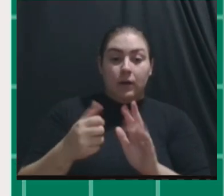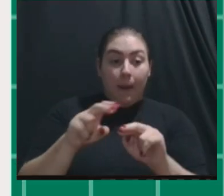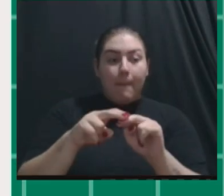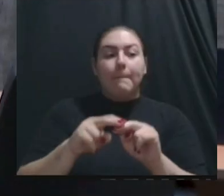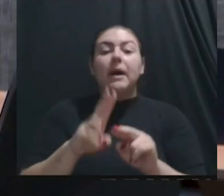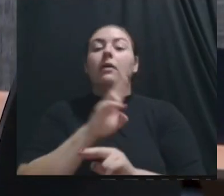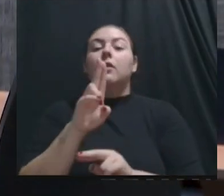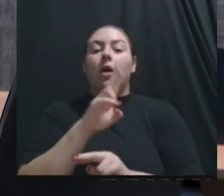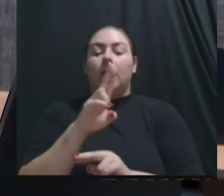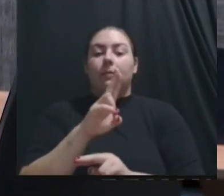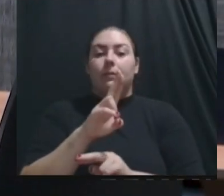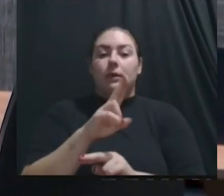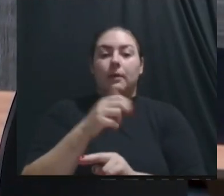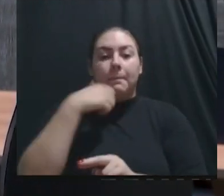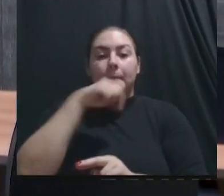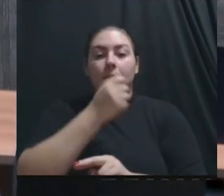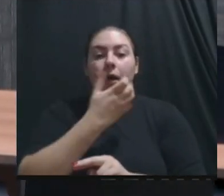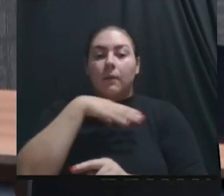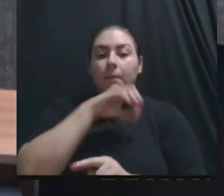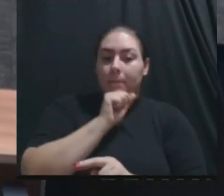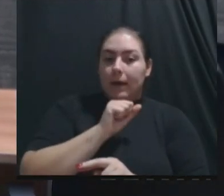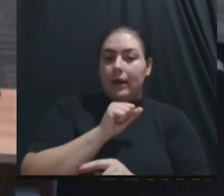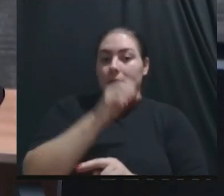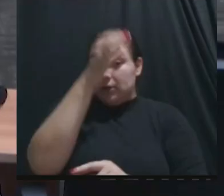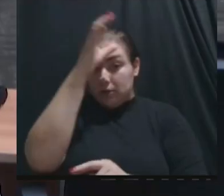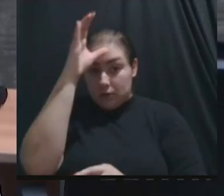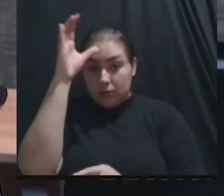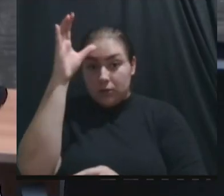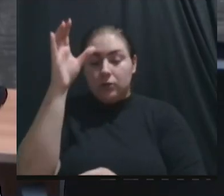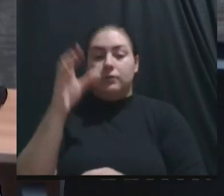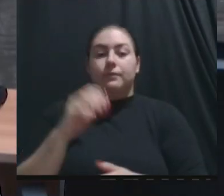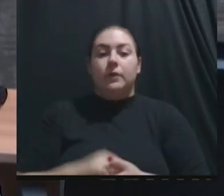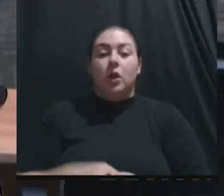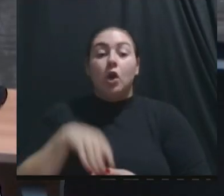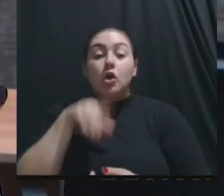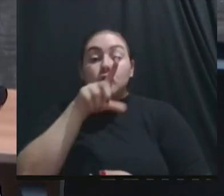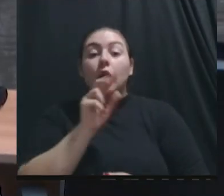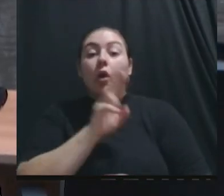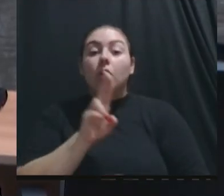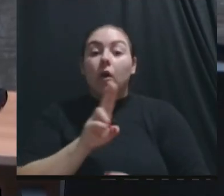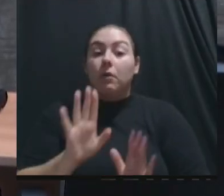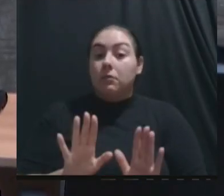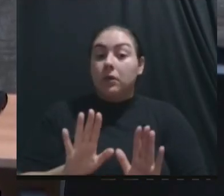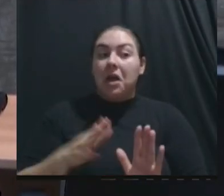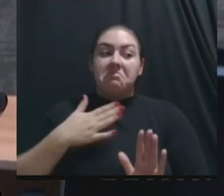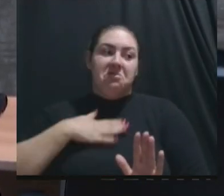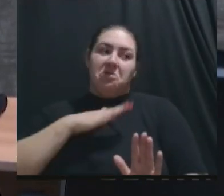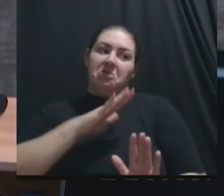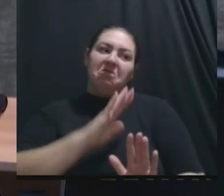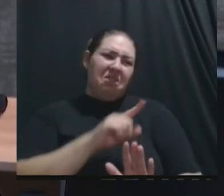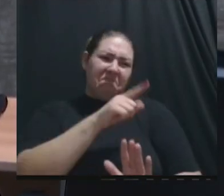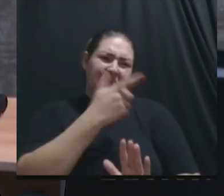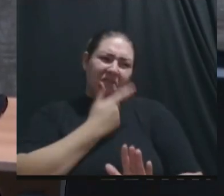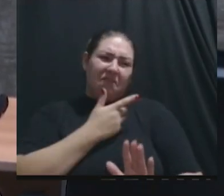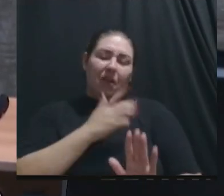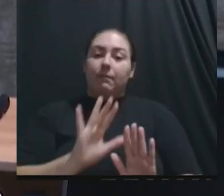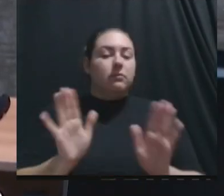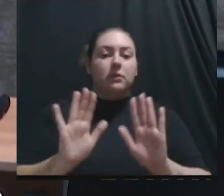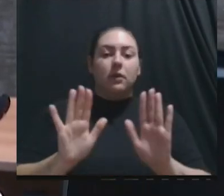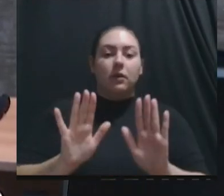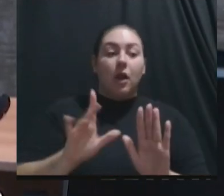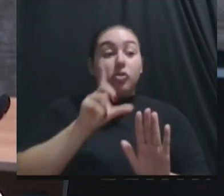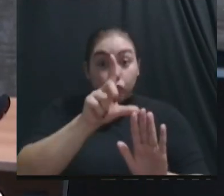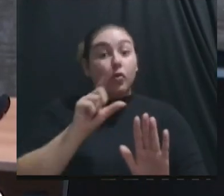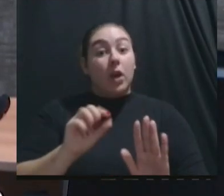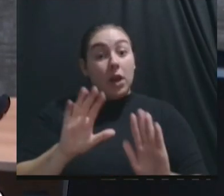tio, titia, vovó, vovô, sei lá, alguém da família escolheu um nome para você. Pode ser que você não goste dele, não acha bonito e tudo mais, mas foi escolhido, então respeito, primeiro chamo